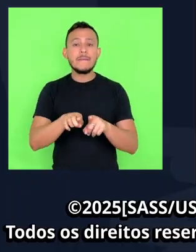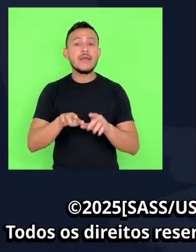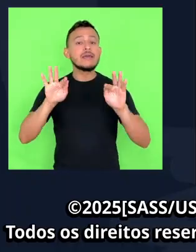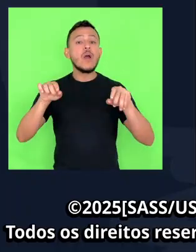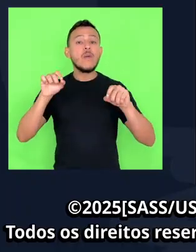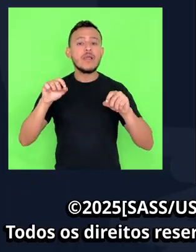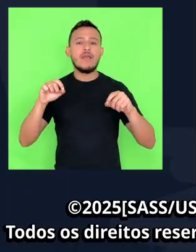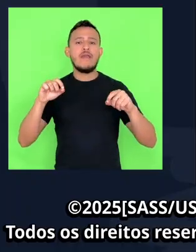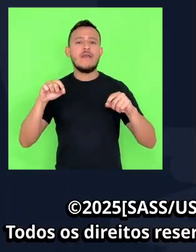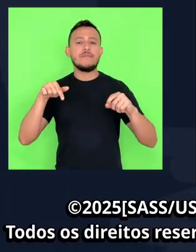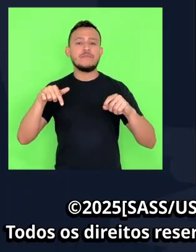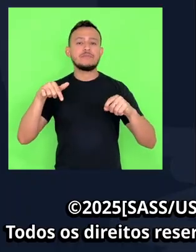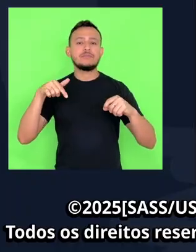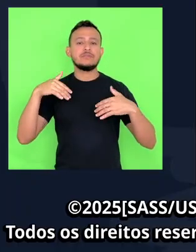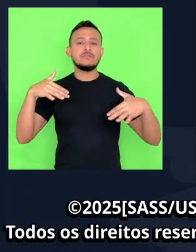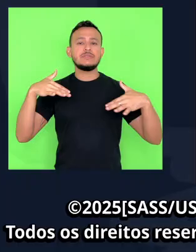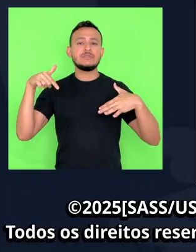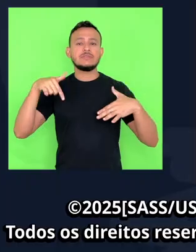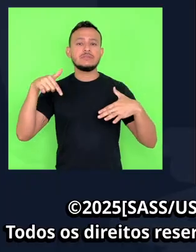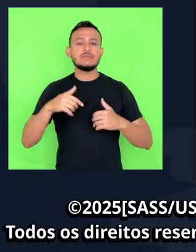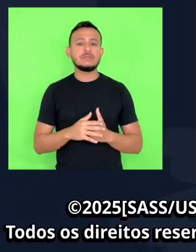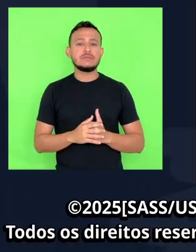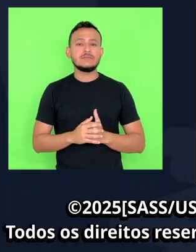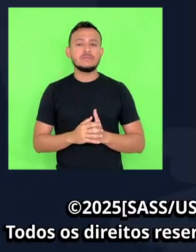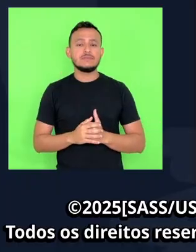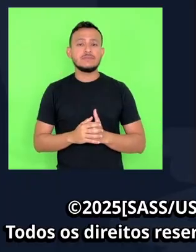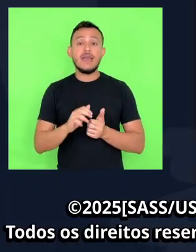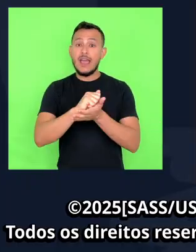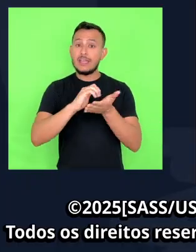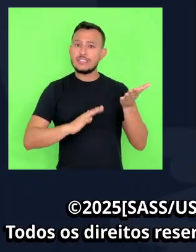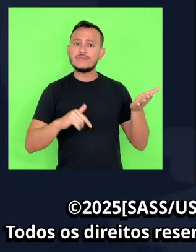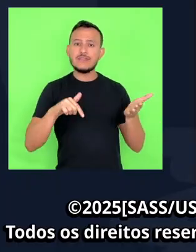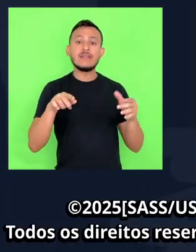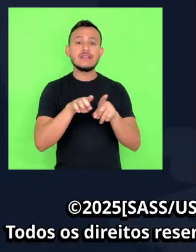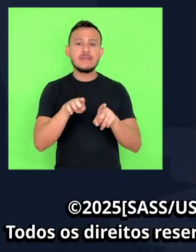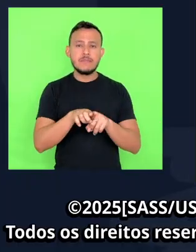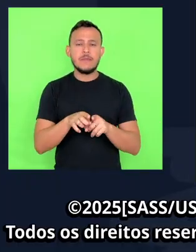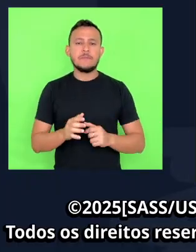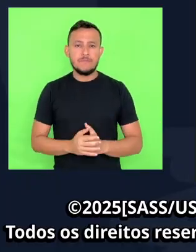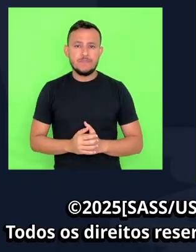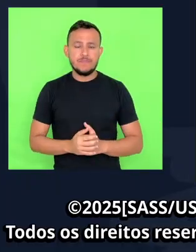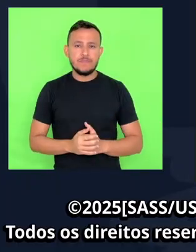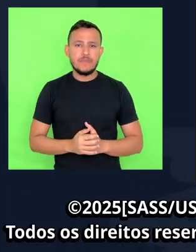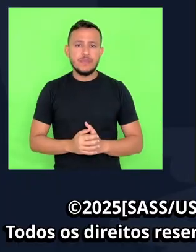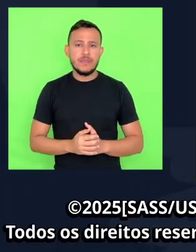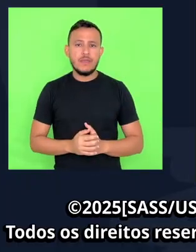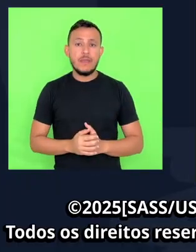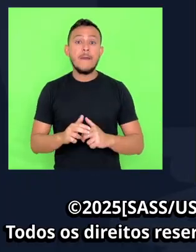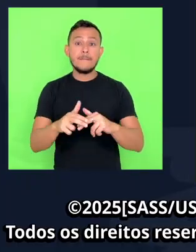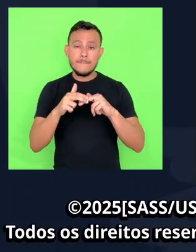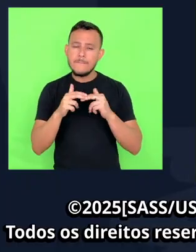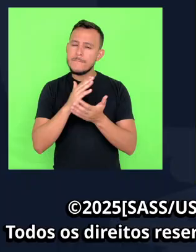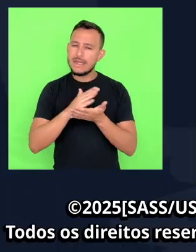a atividade que vocês farão. Bibliografias e o meu contato. Então,